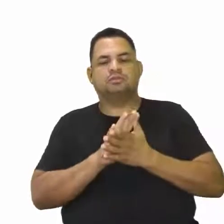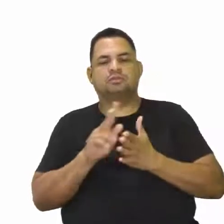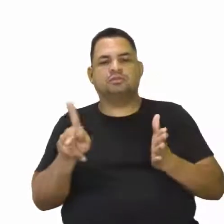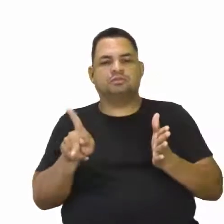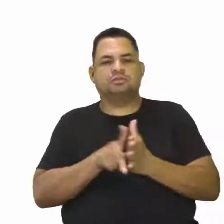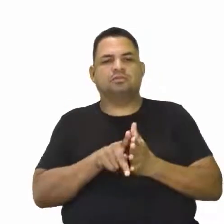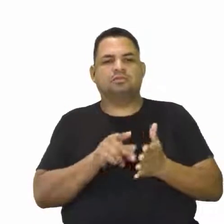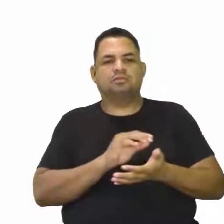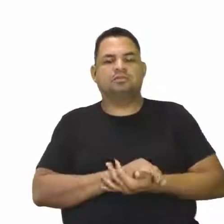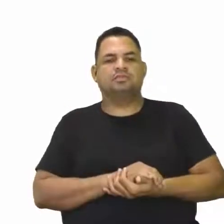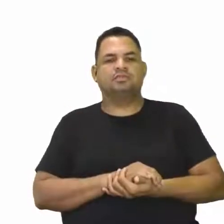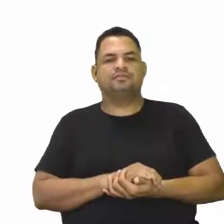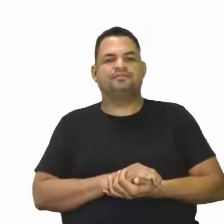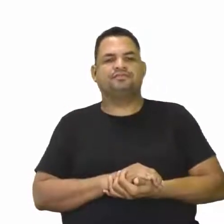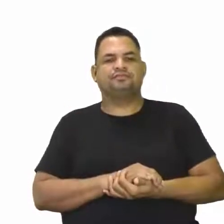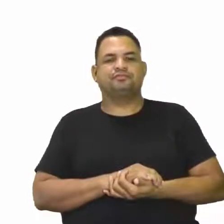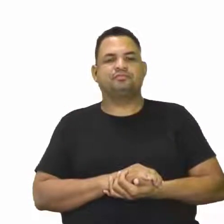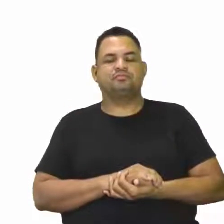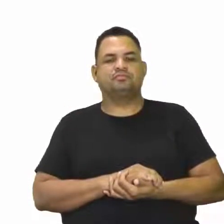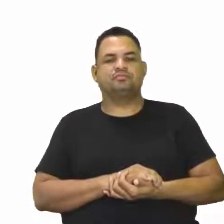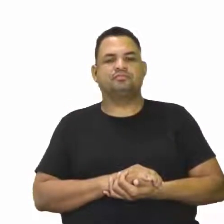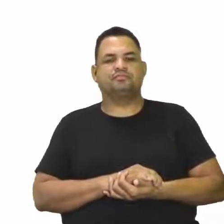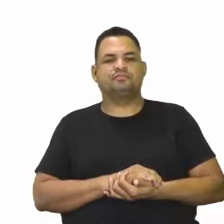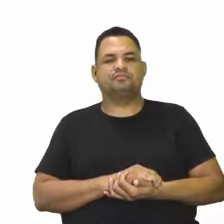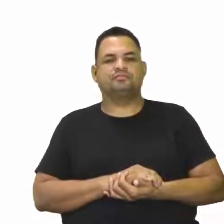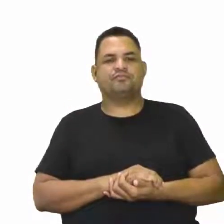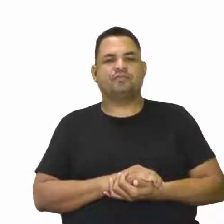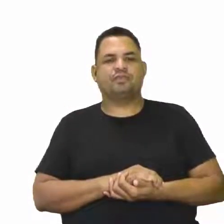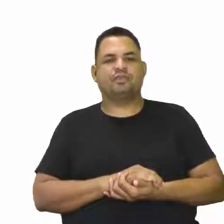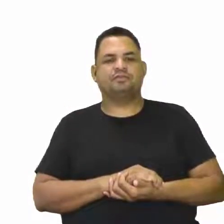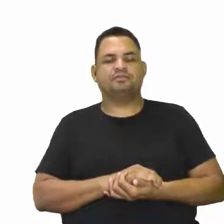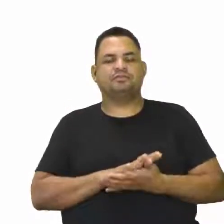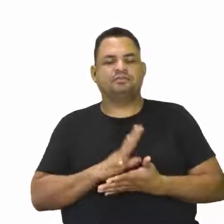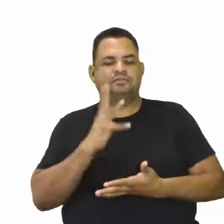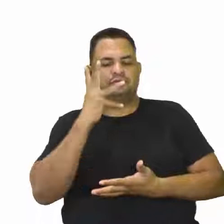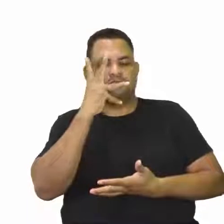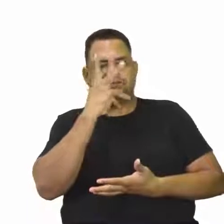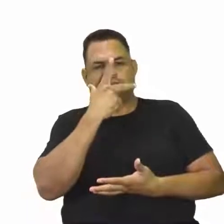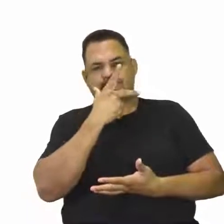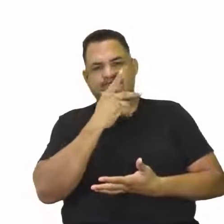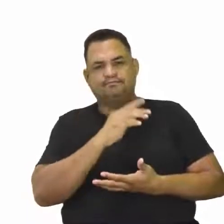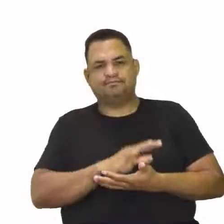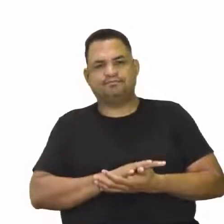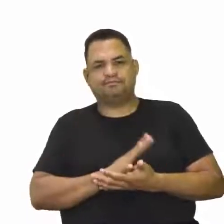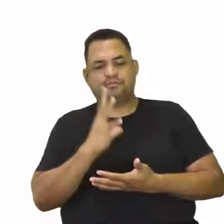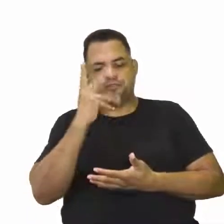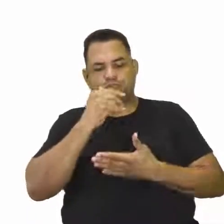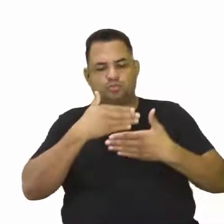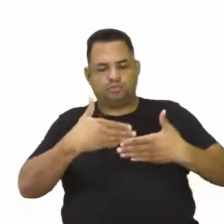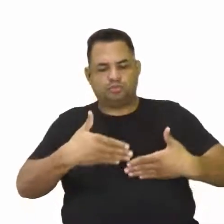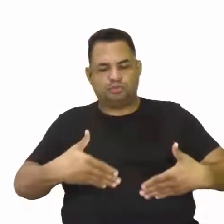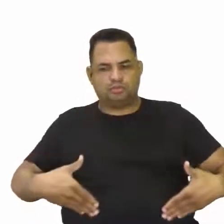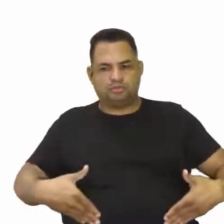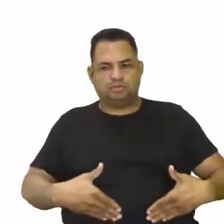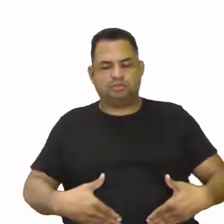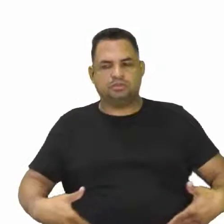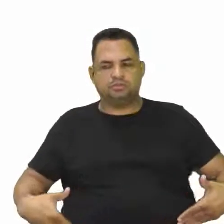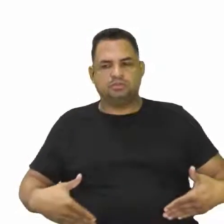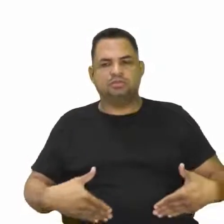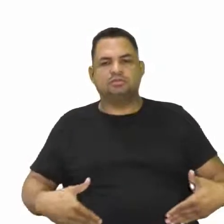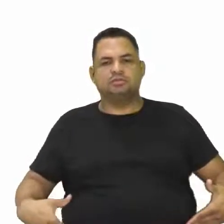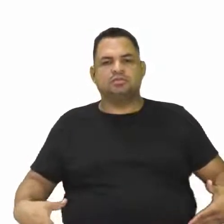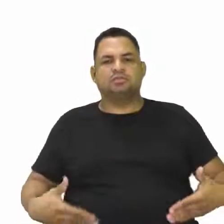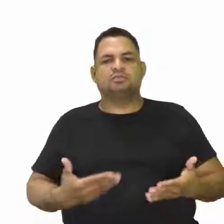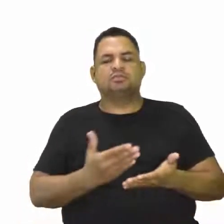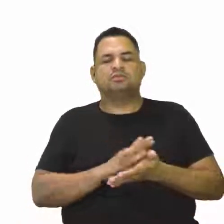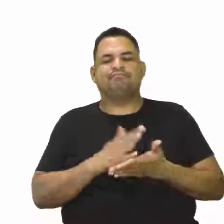una hermosa falda de lienzo. É uma bonita saia de... como